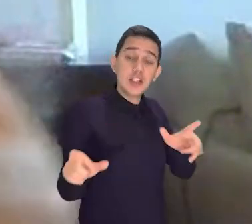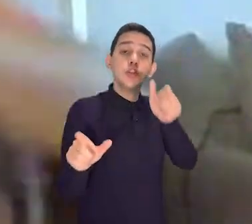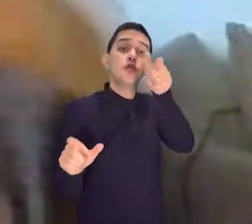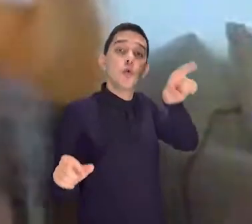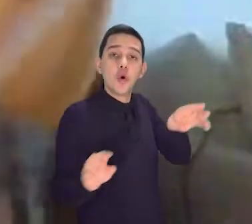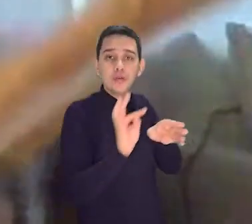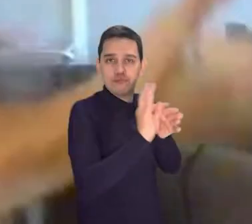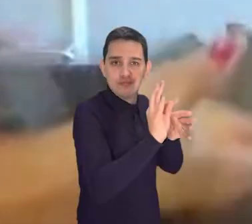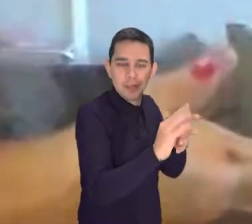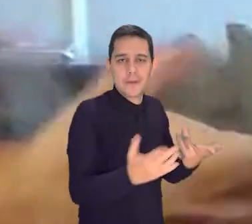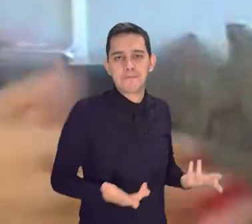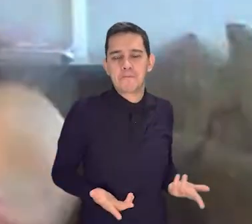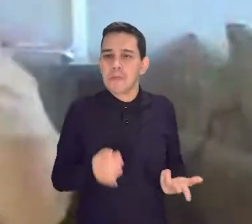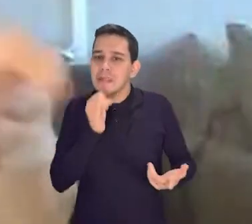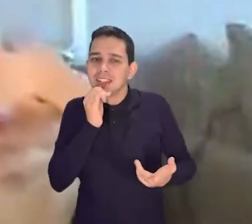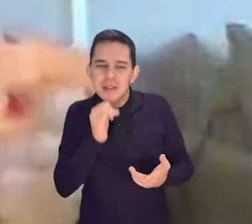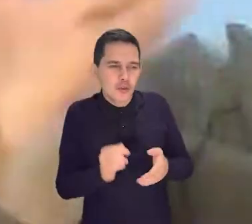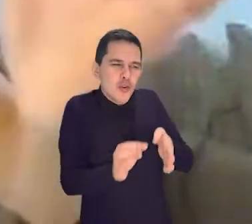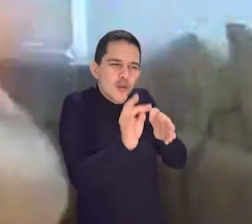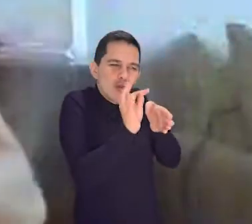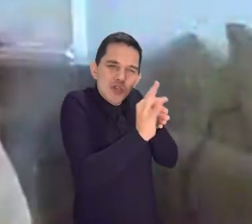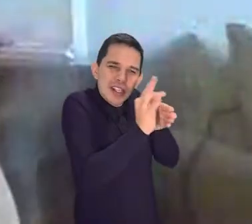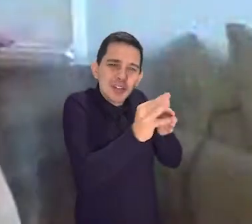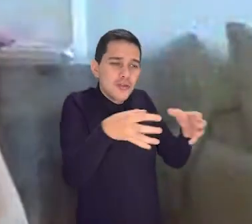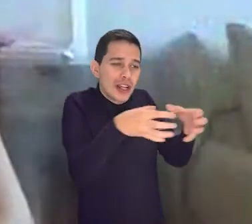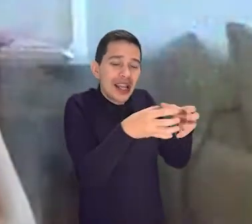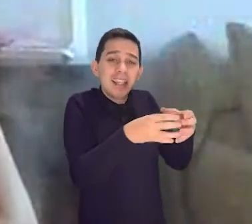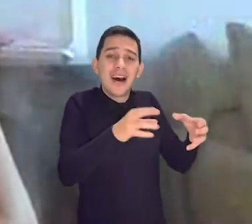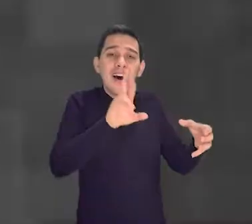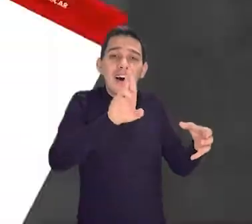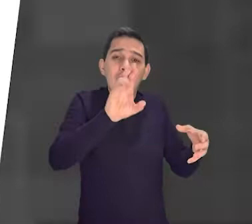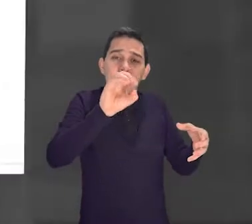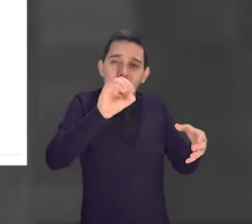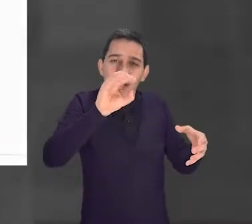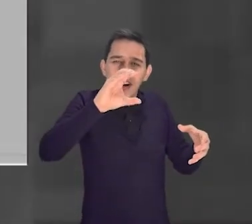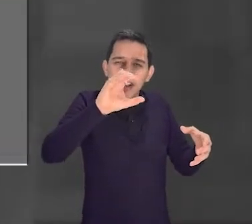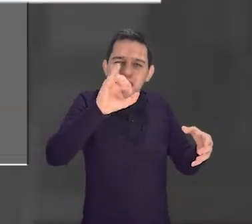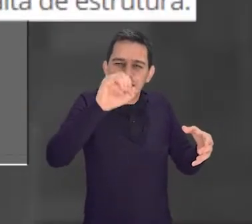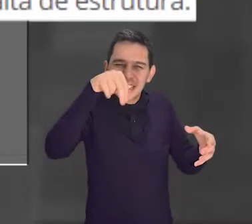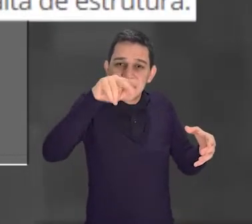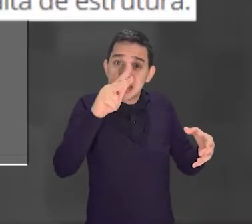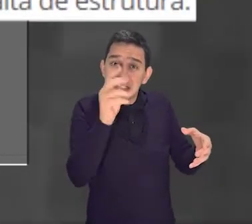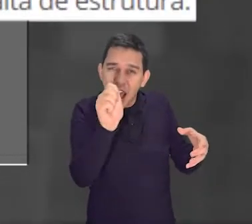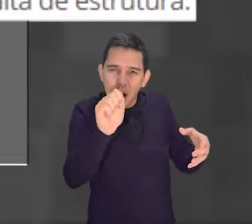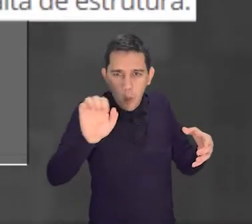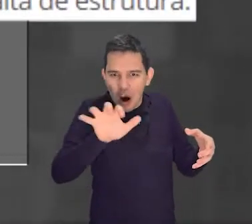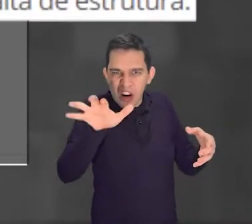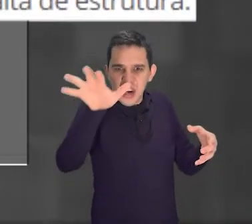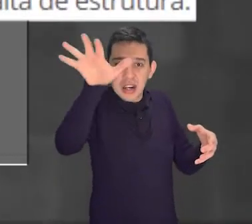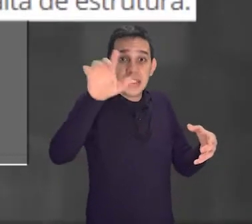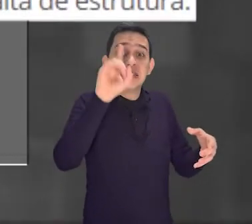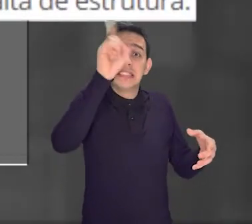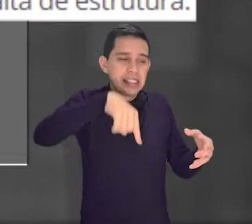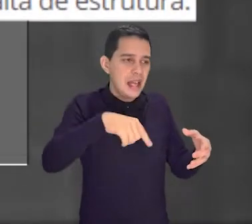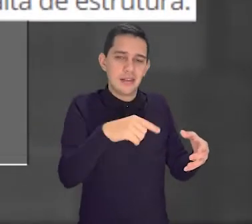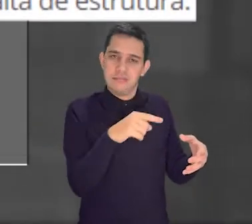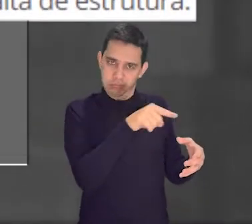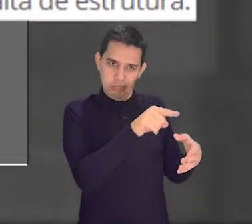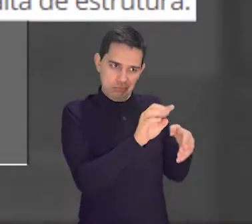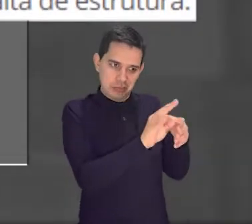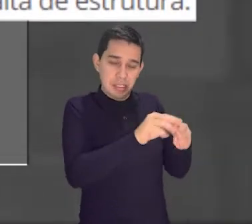especificidade diferente de um outro equipamento. Por exemplo, o Conselho Tutelar da Rocinha está com uma situação dos elevadores, que estão